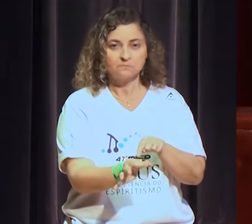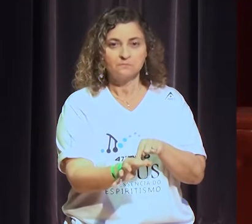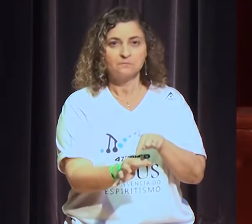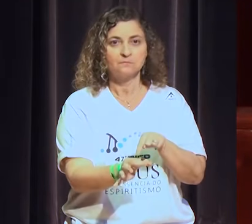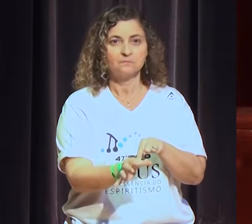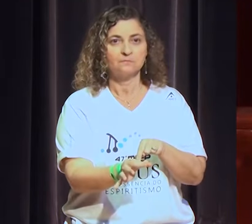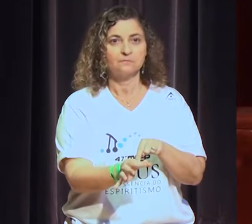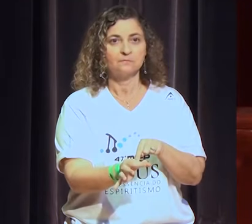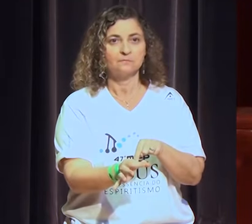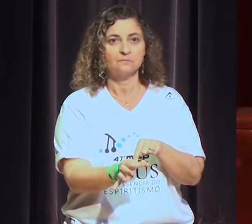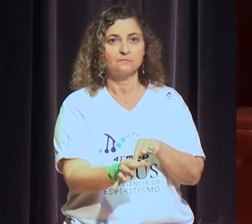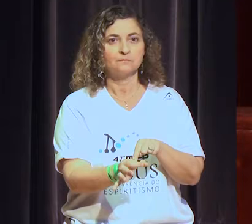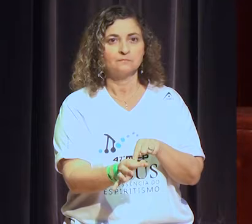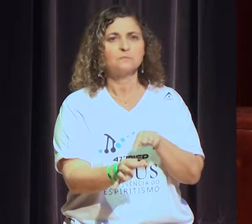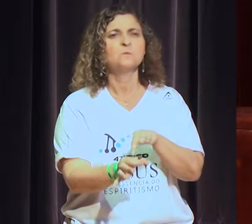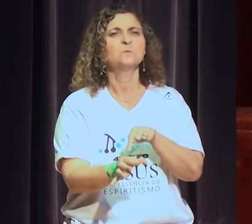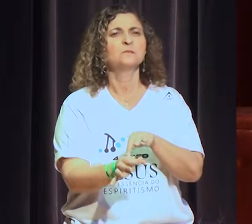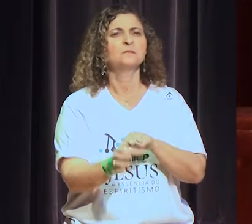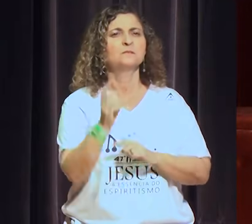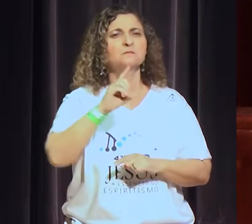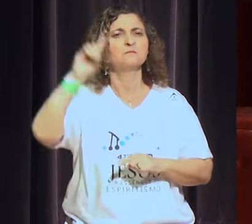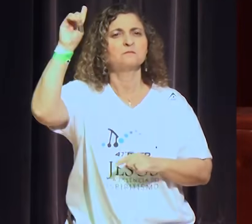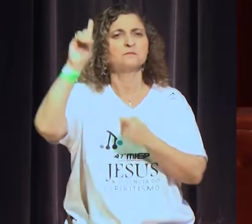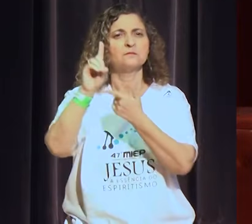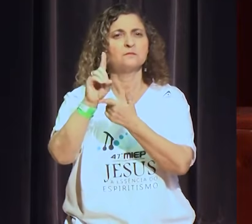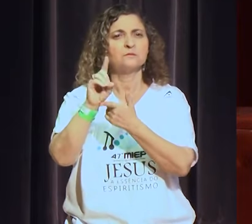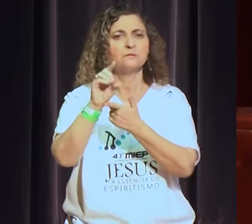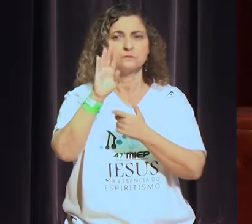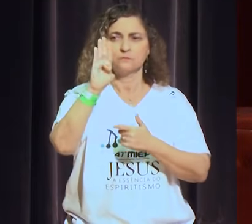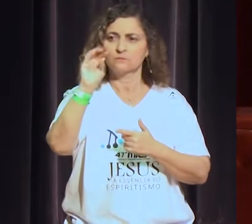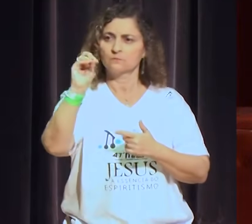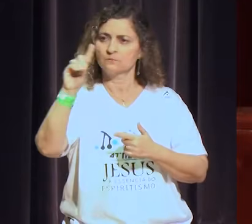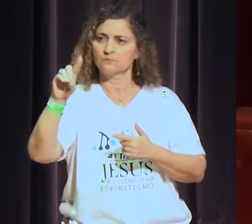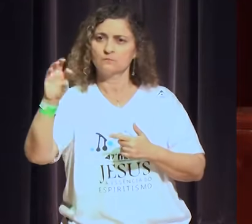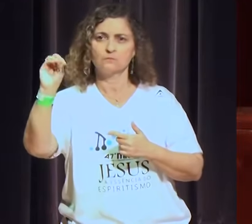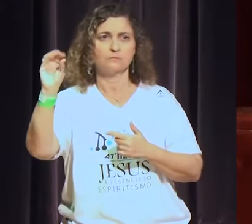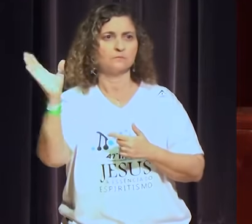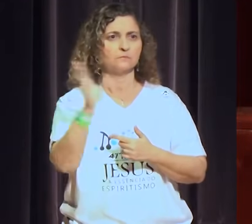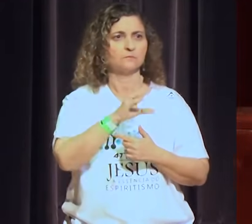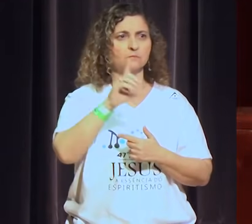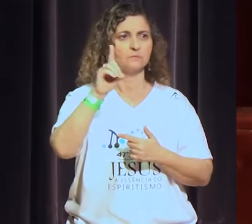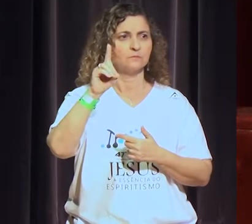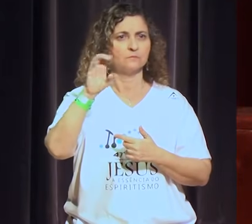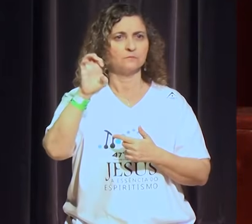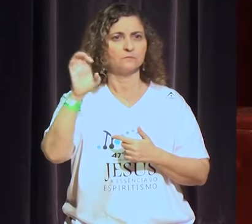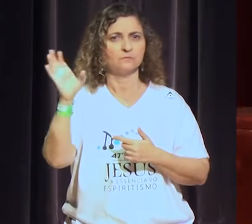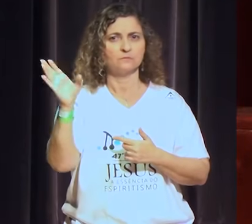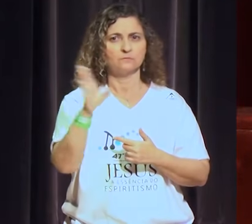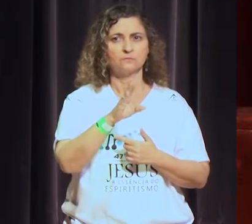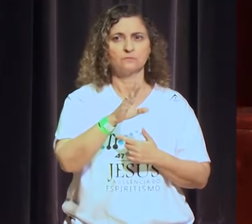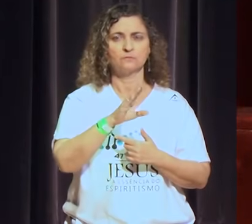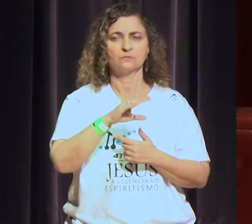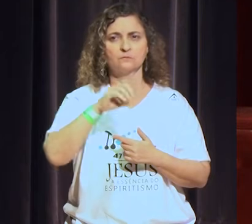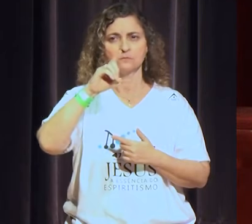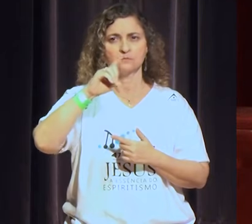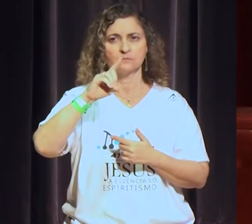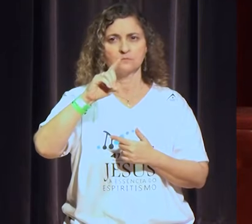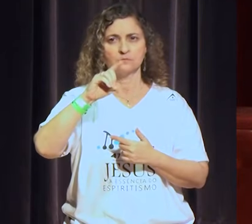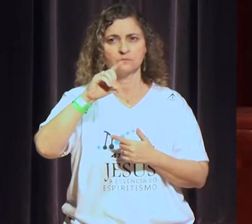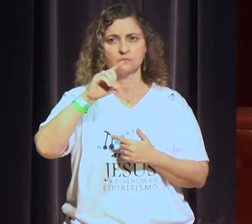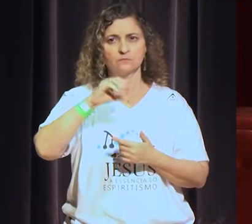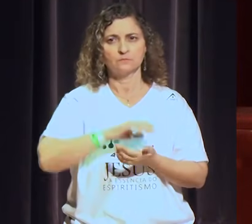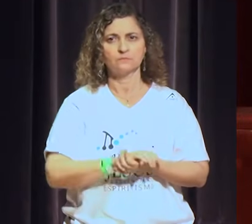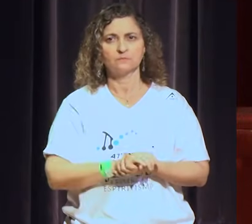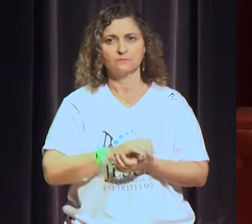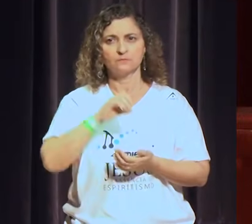Ah, a voz do Diego, está vendo? Tem algum físico aqui formado? Físico mesmo, de partícula?